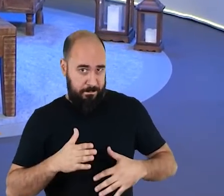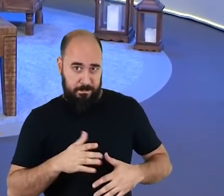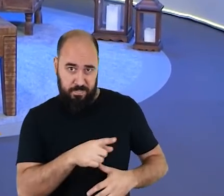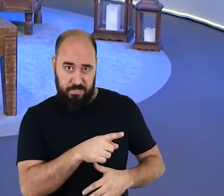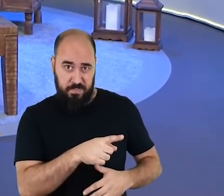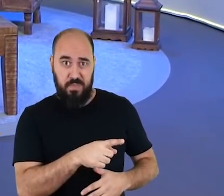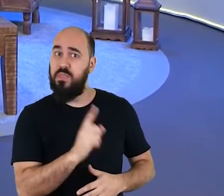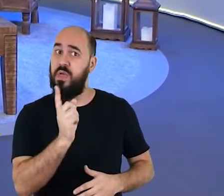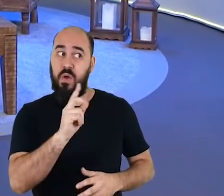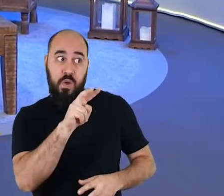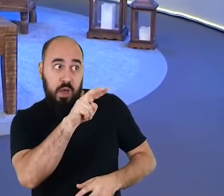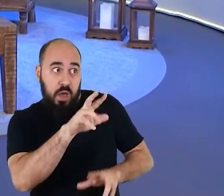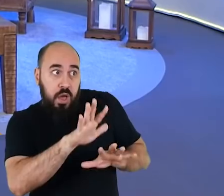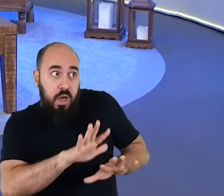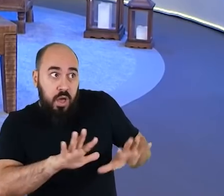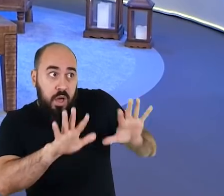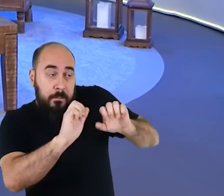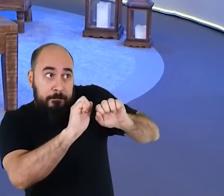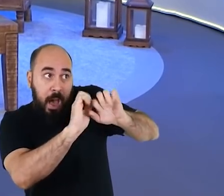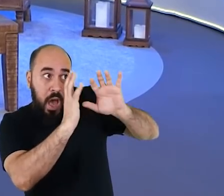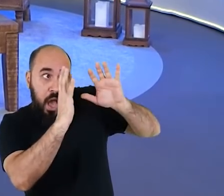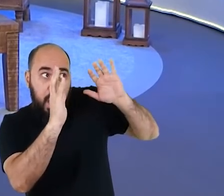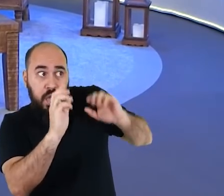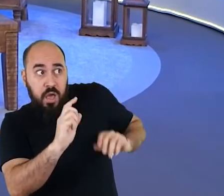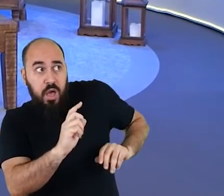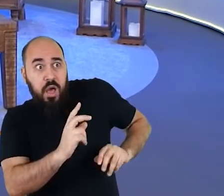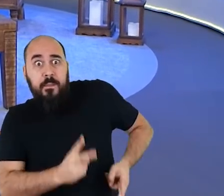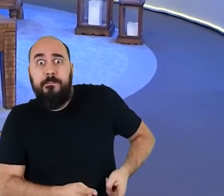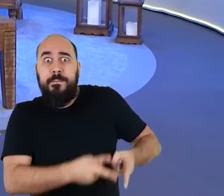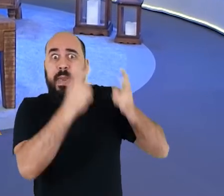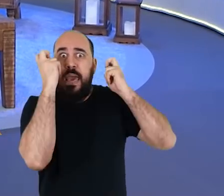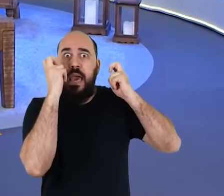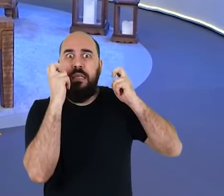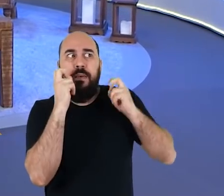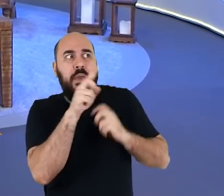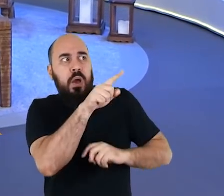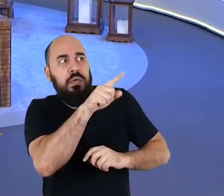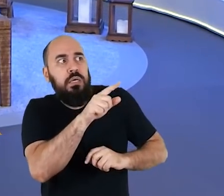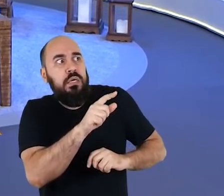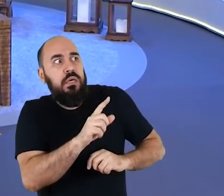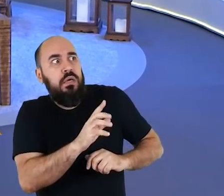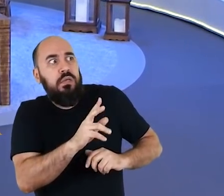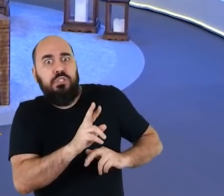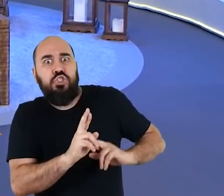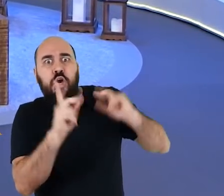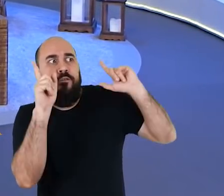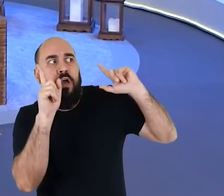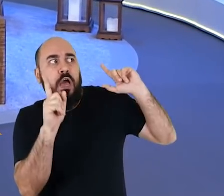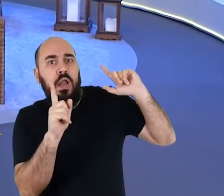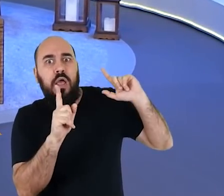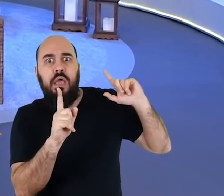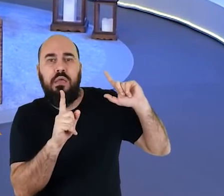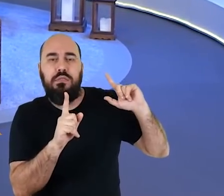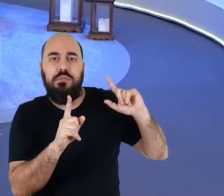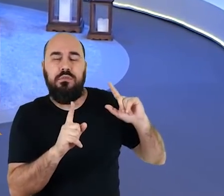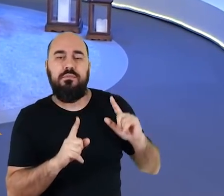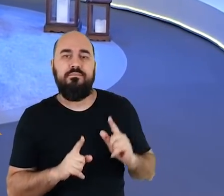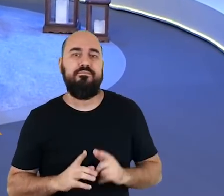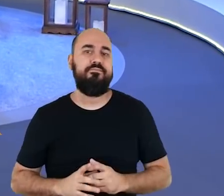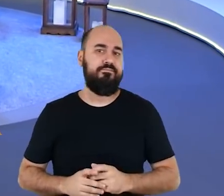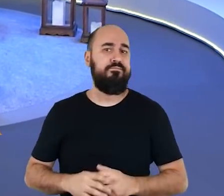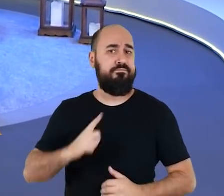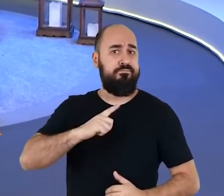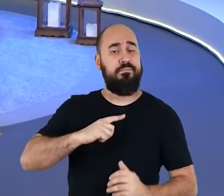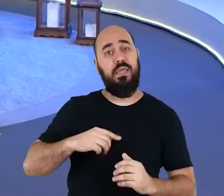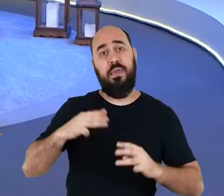sim o poder divino de Jesus que resplandecia naquele momento. Depois você pode ler essa história no Evangelho de Marcos, capítulo